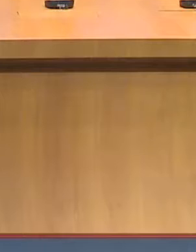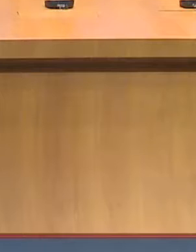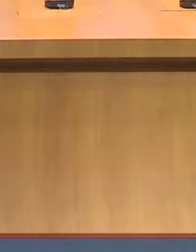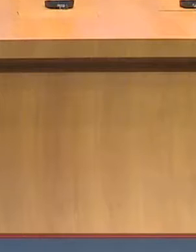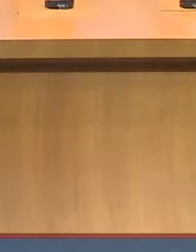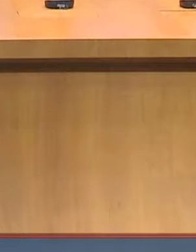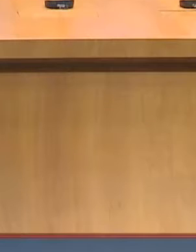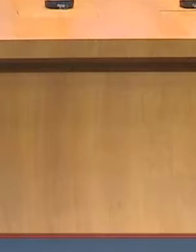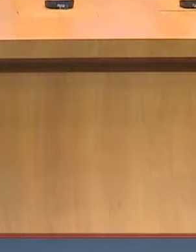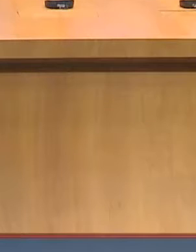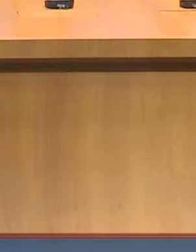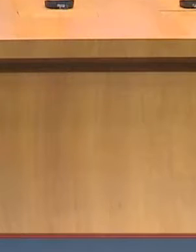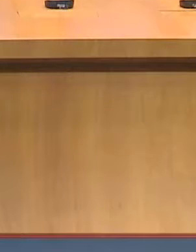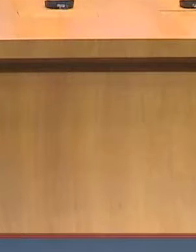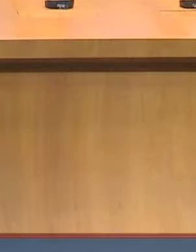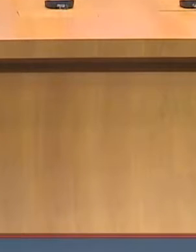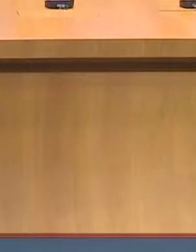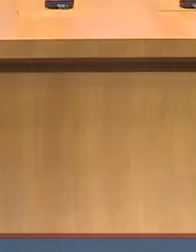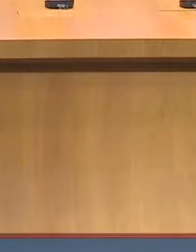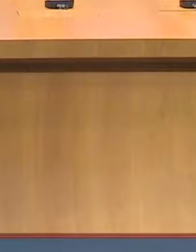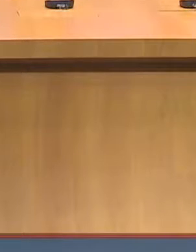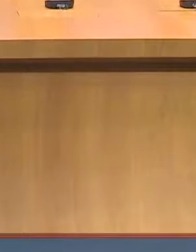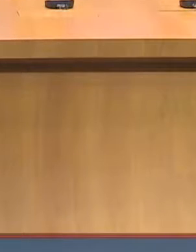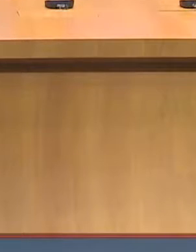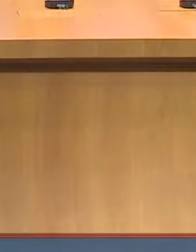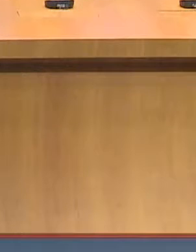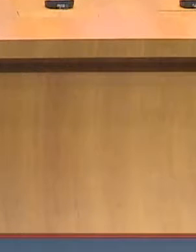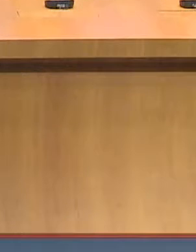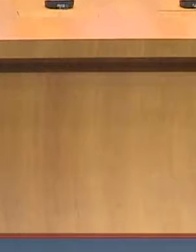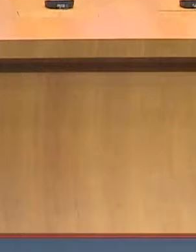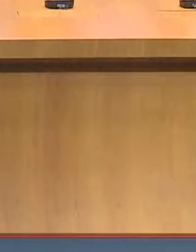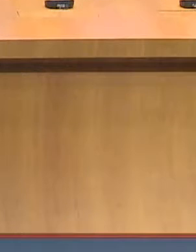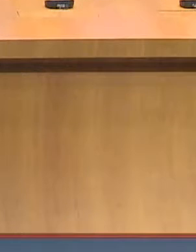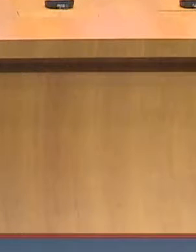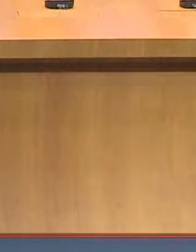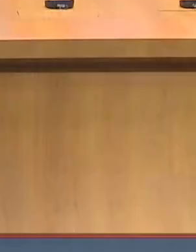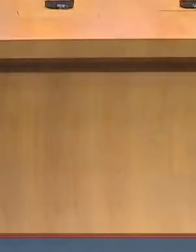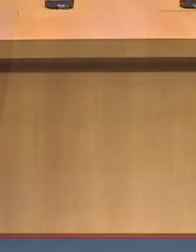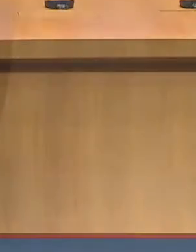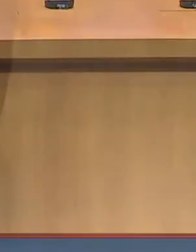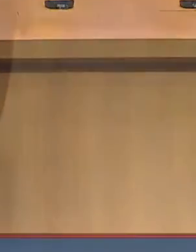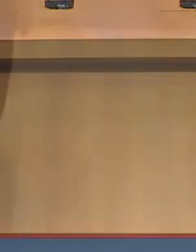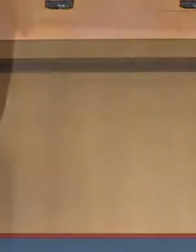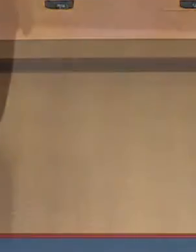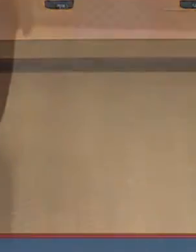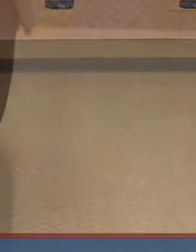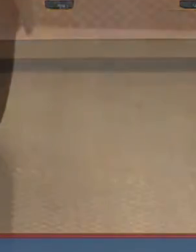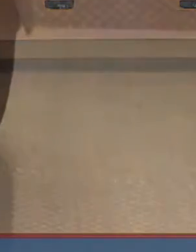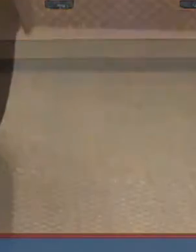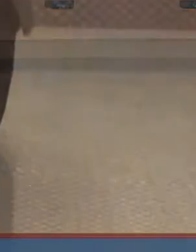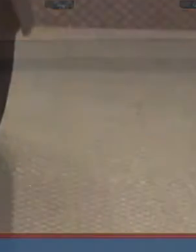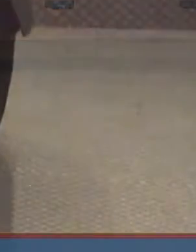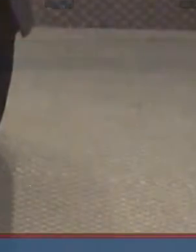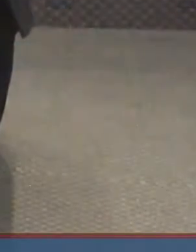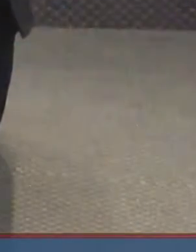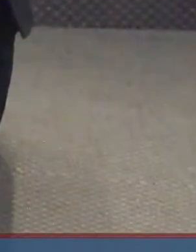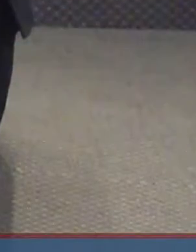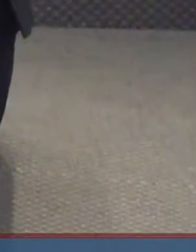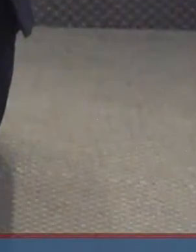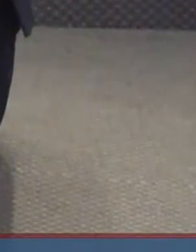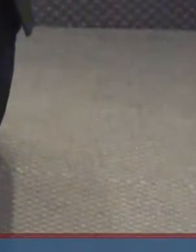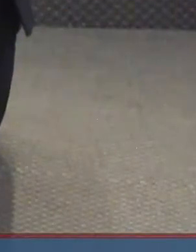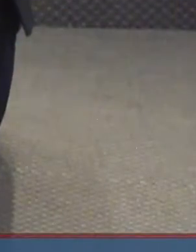ressuscitado. Somos em Cristo hoje novas criaturas. Somos em Cristo hoje